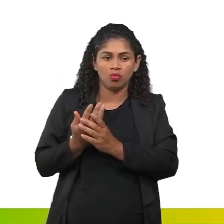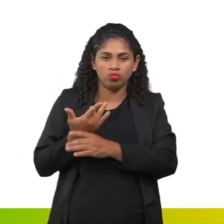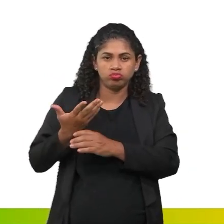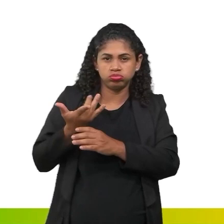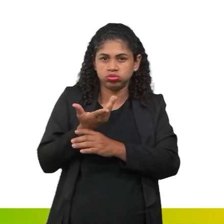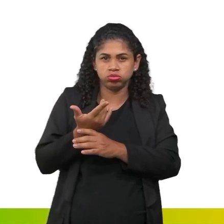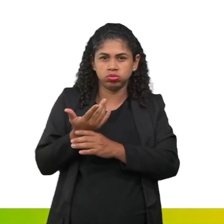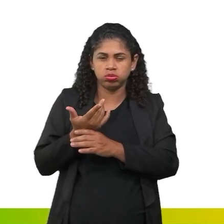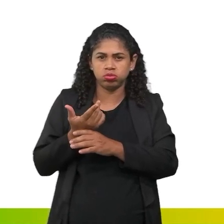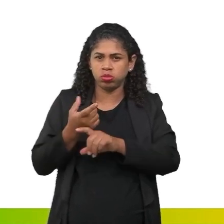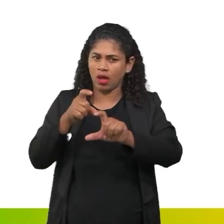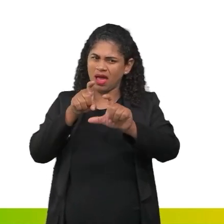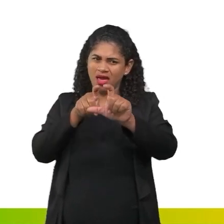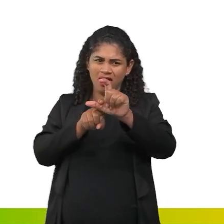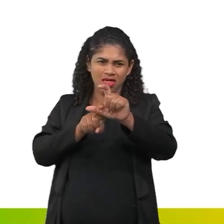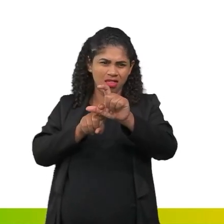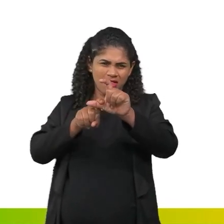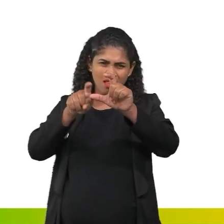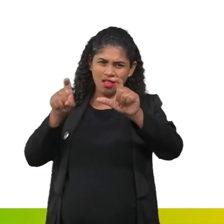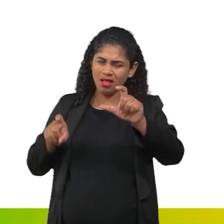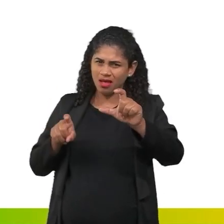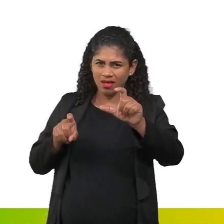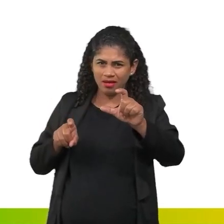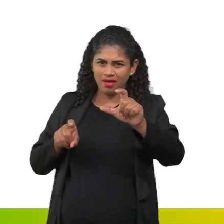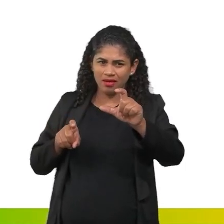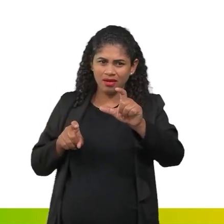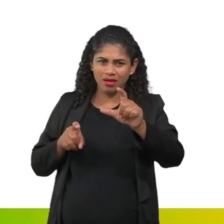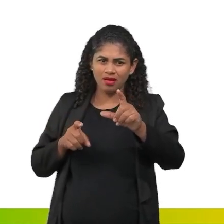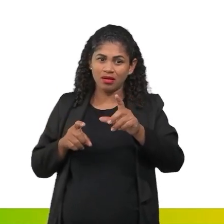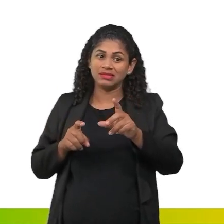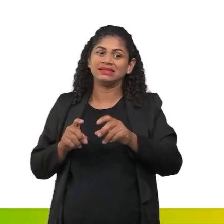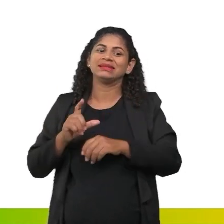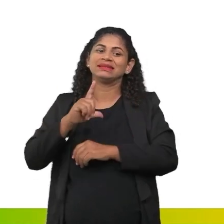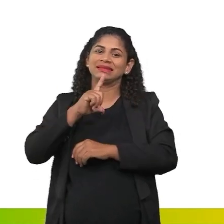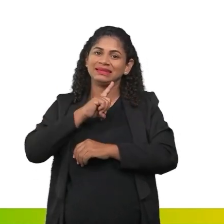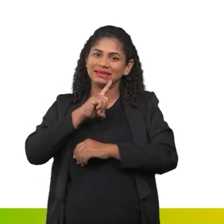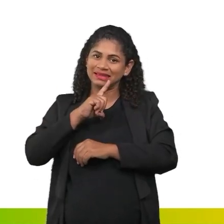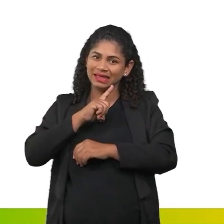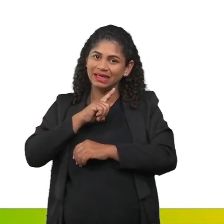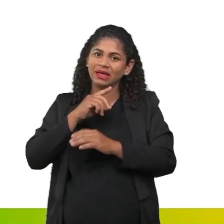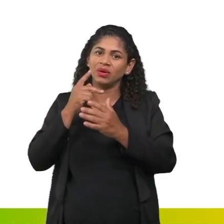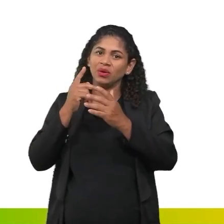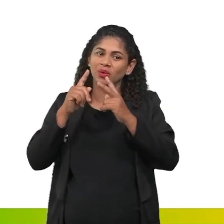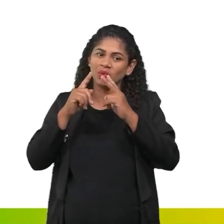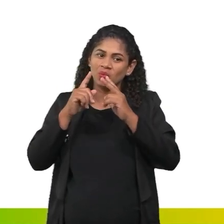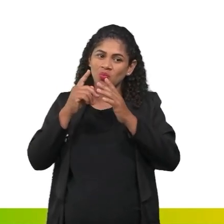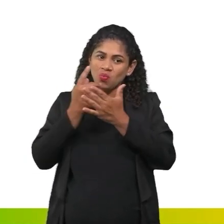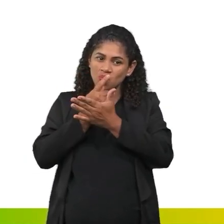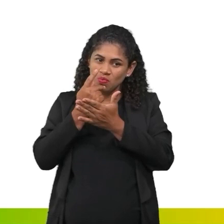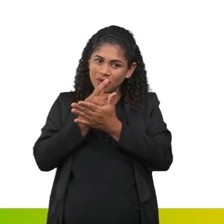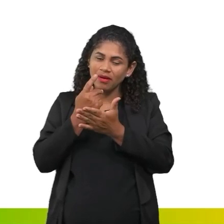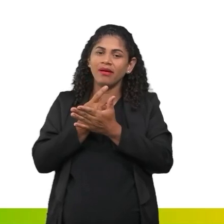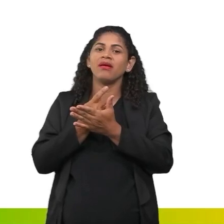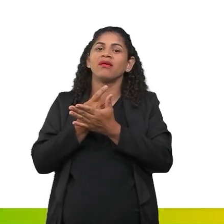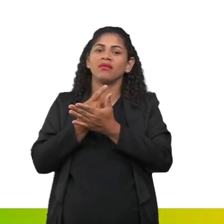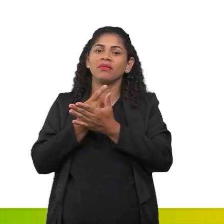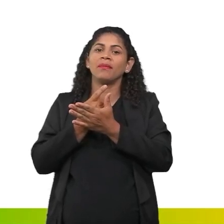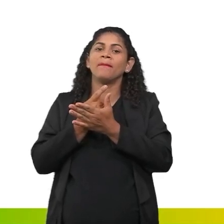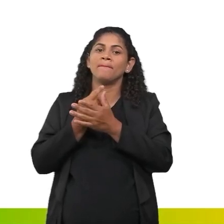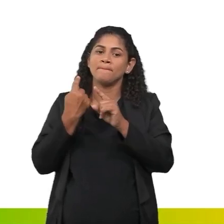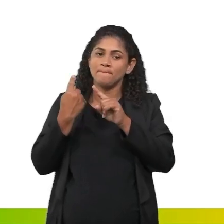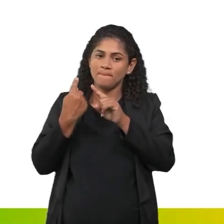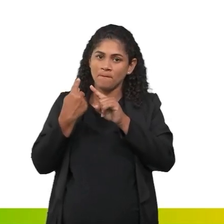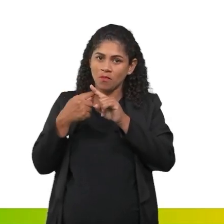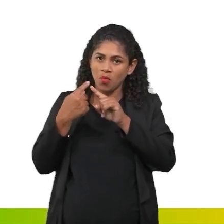de micro-organismos, ó, aqui, ó, já encontramos erro. Ela depende ali dos micro-organismos,